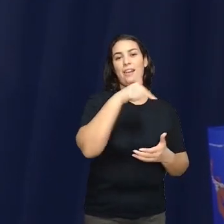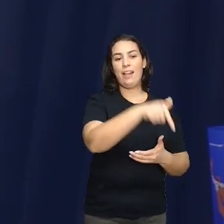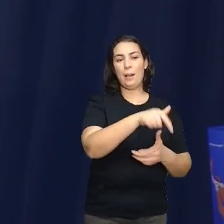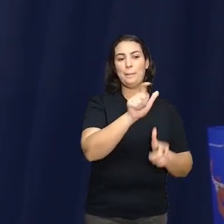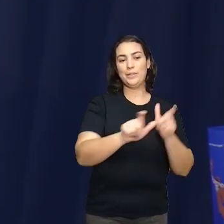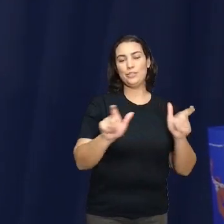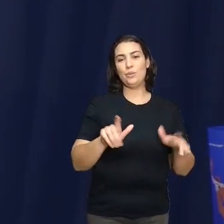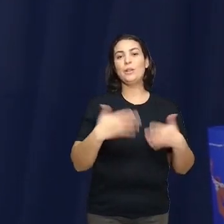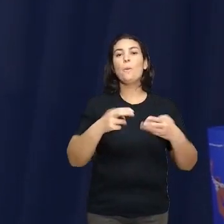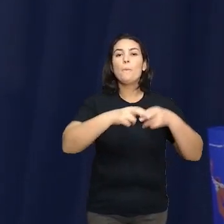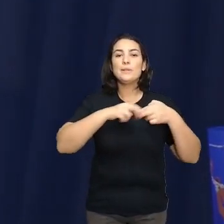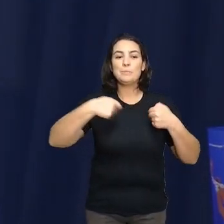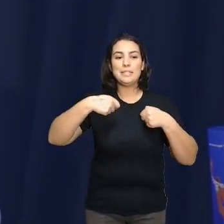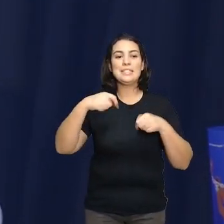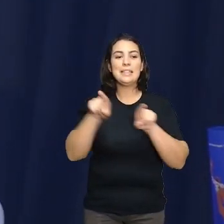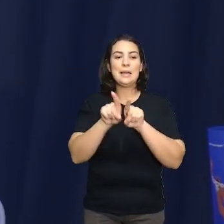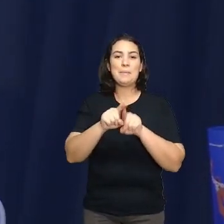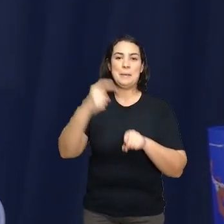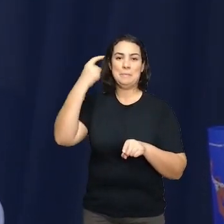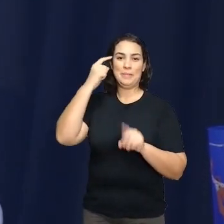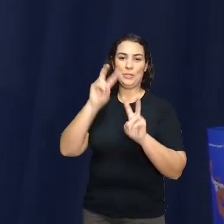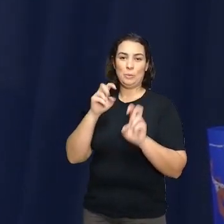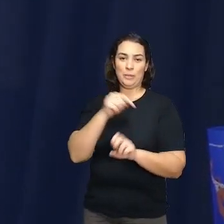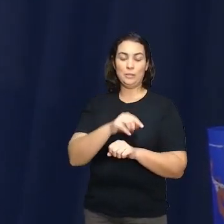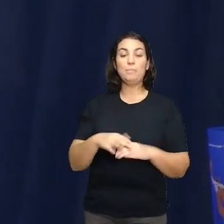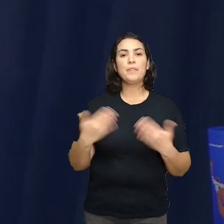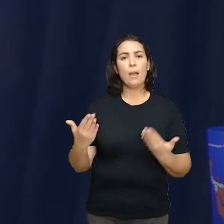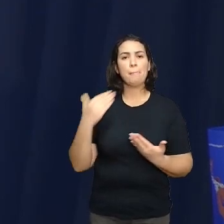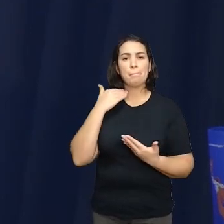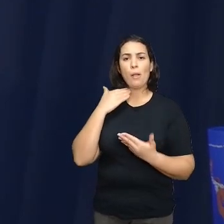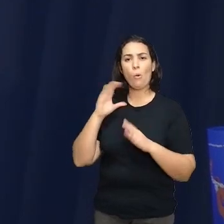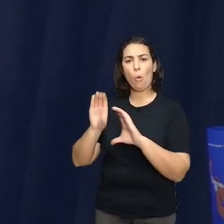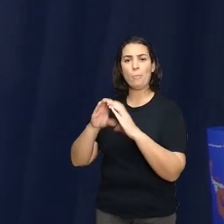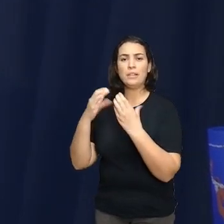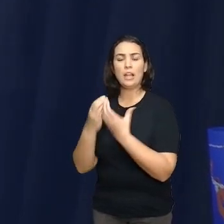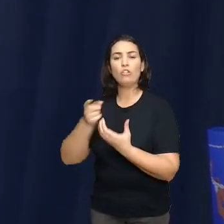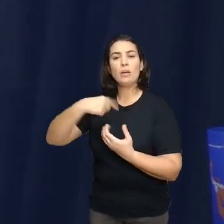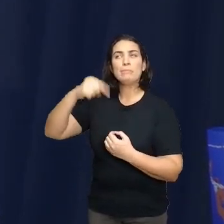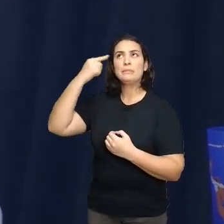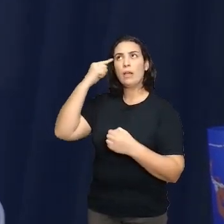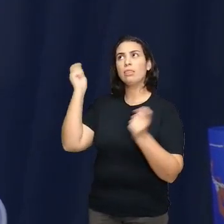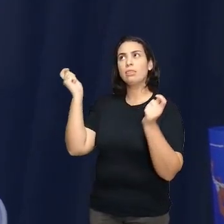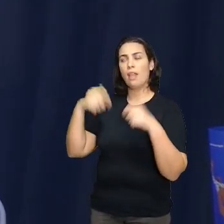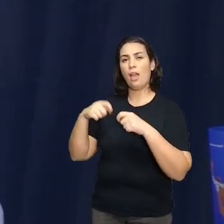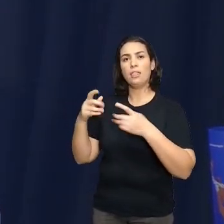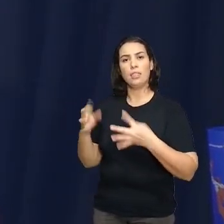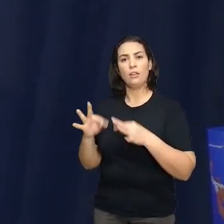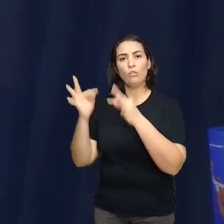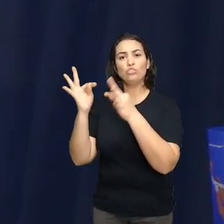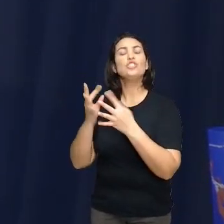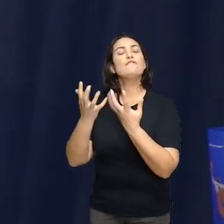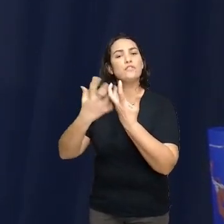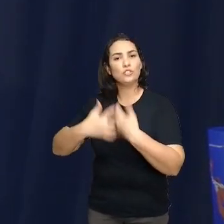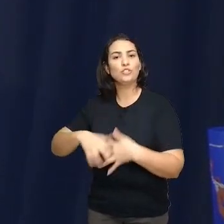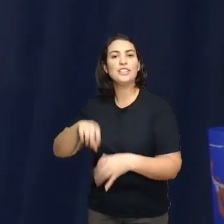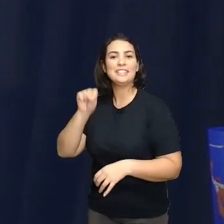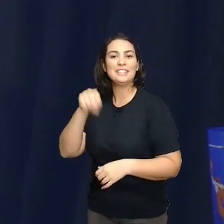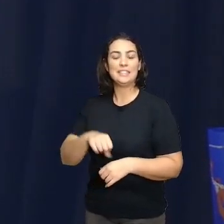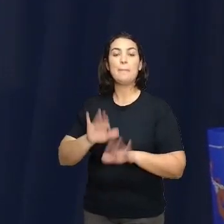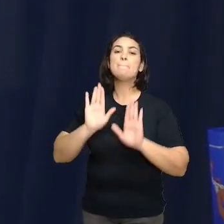ter esse olhar. E com o Banco Comunitário, a gente percebeu que, através da tecnologia, ela funcionou bem, só que tinha,